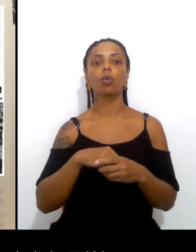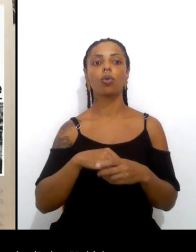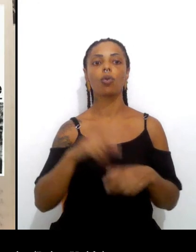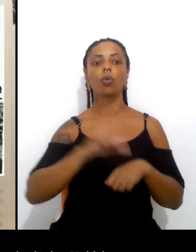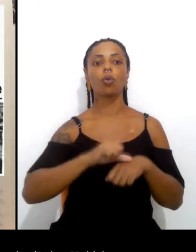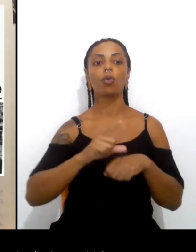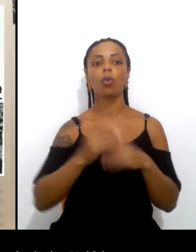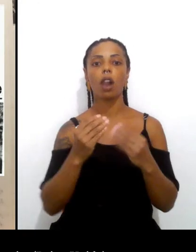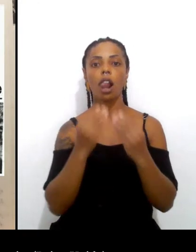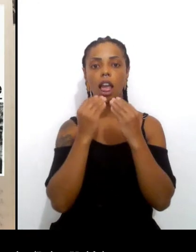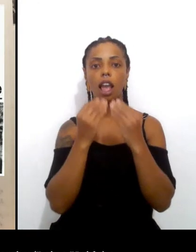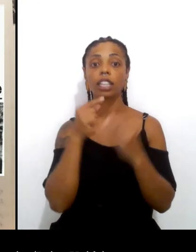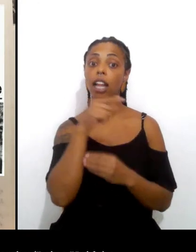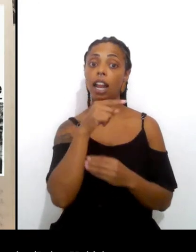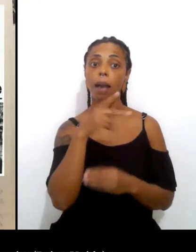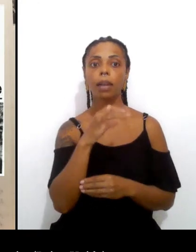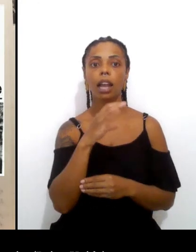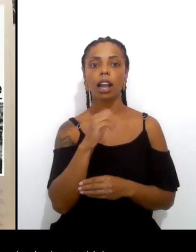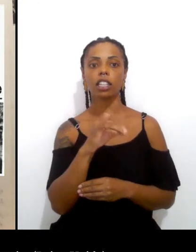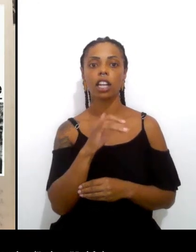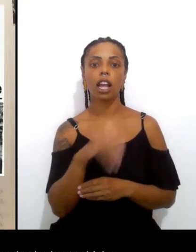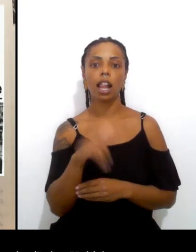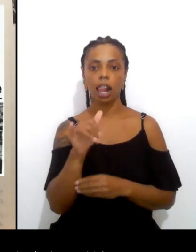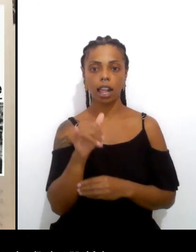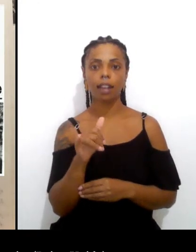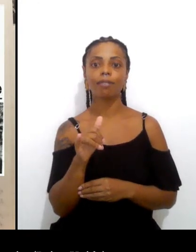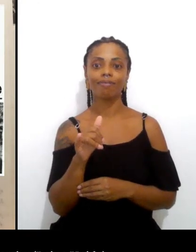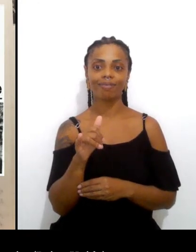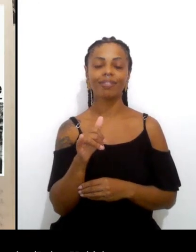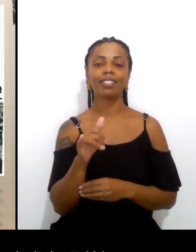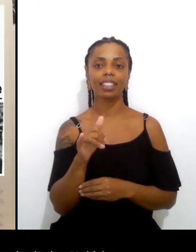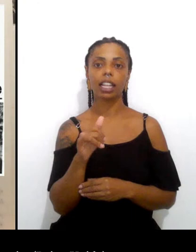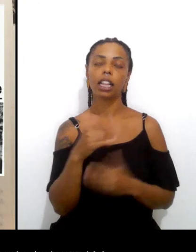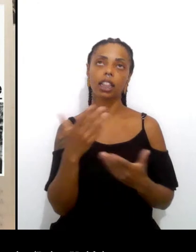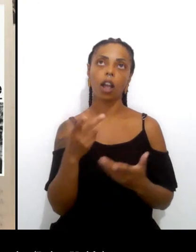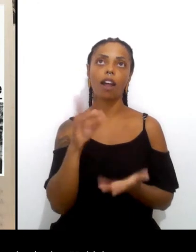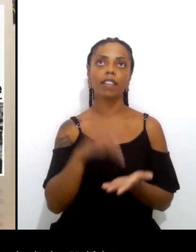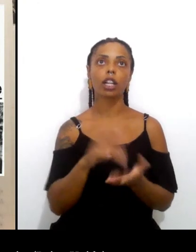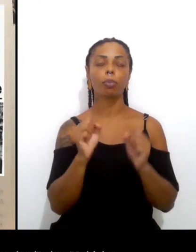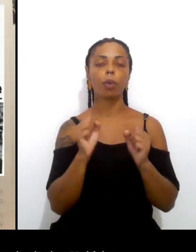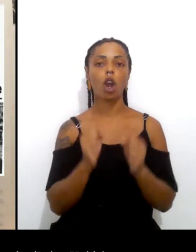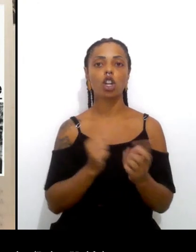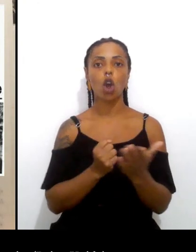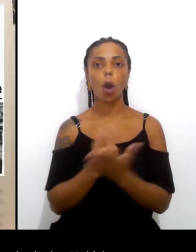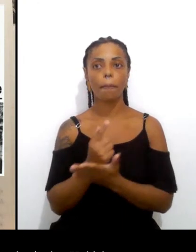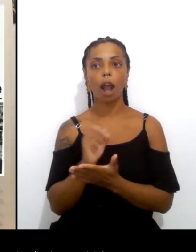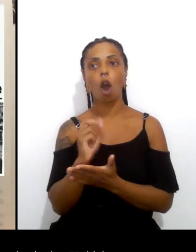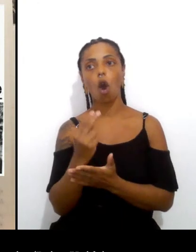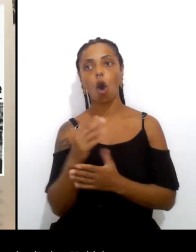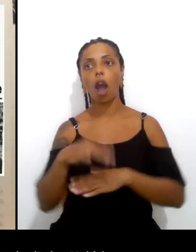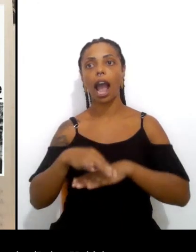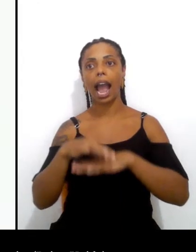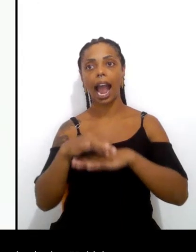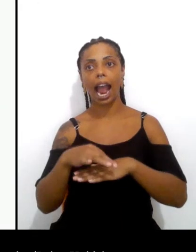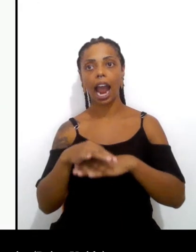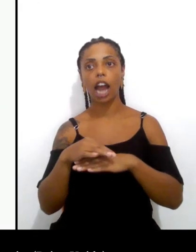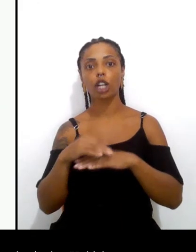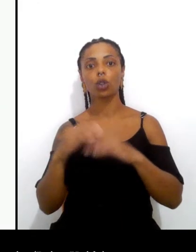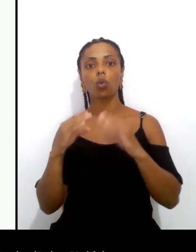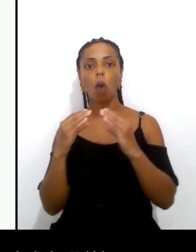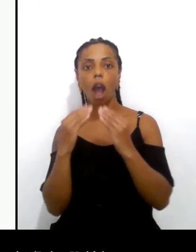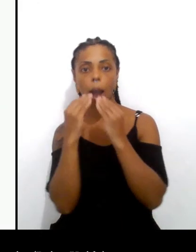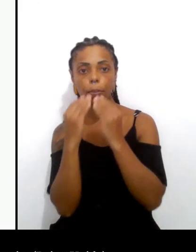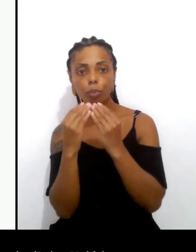região típica de cercas a verdade é que você podia então ou comprar a carne do hambúrguer ou comprar